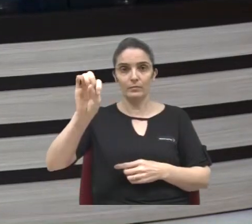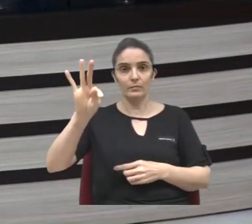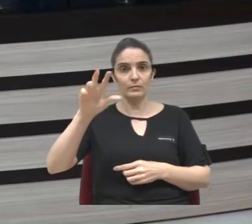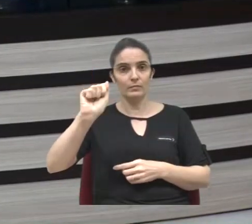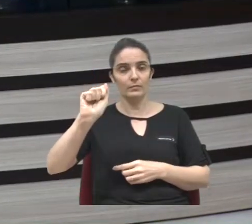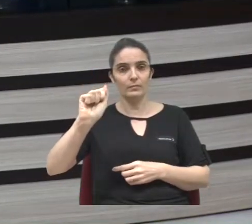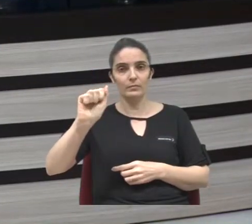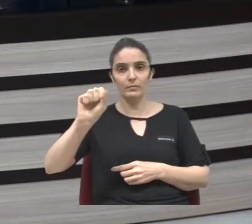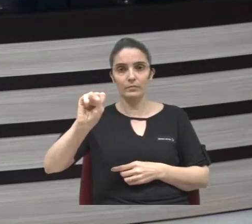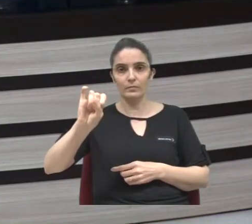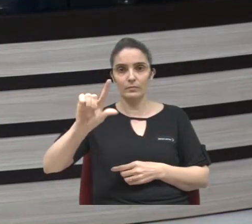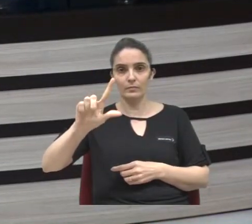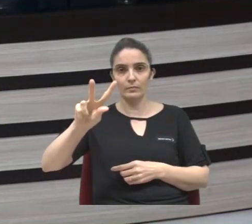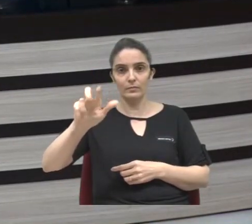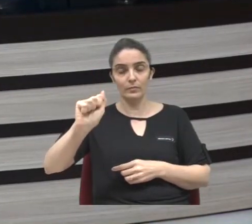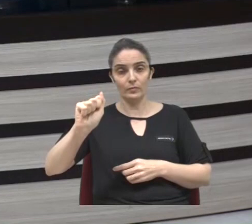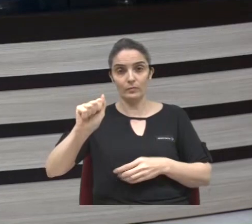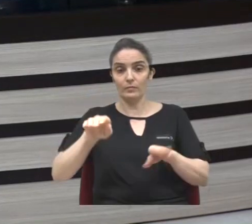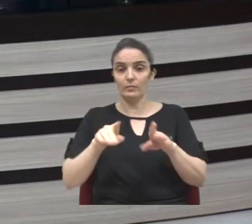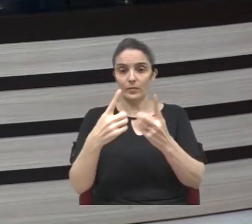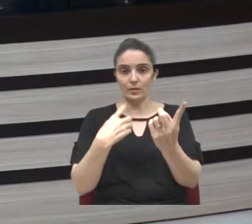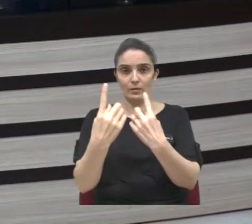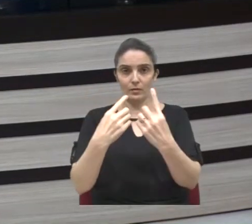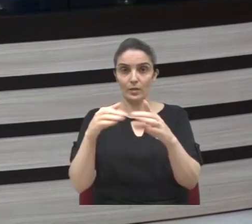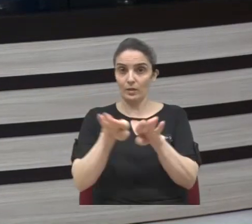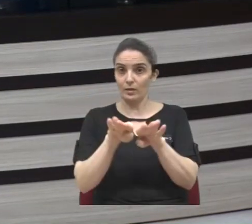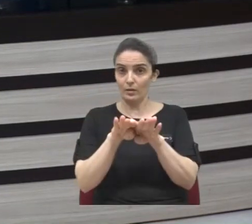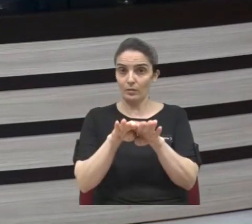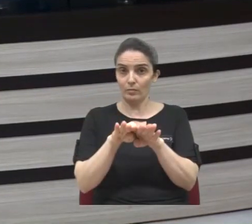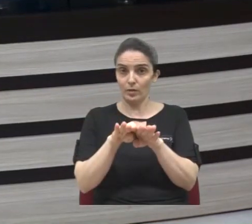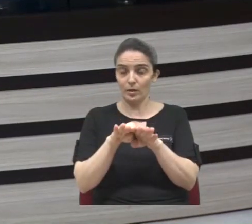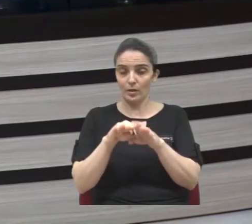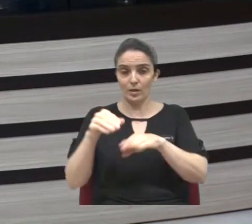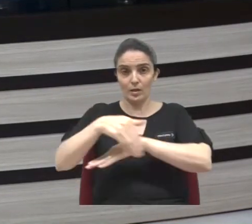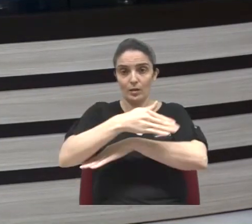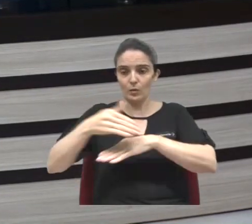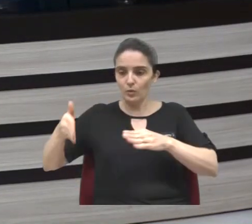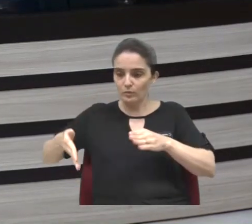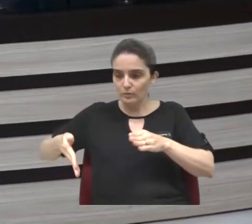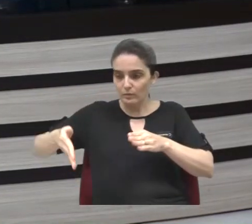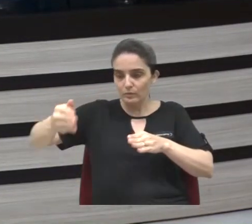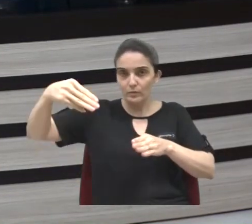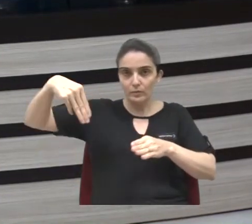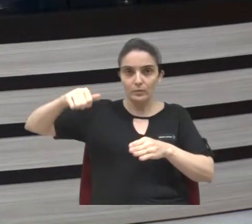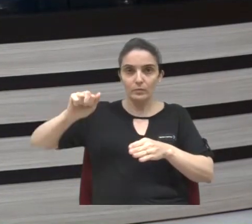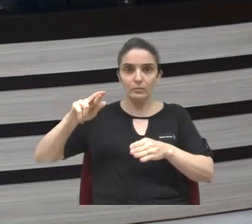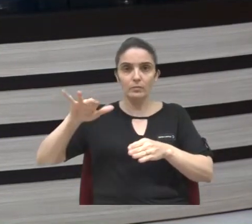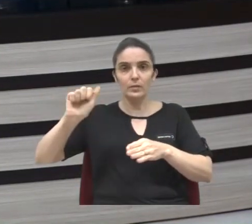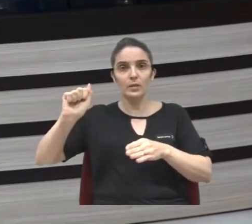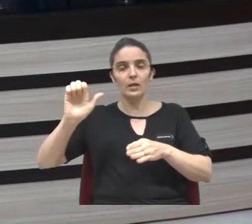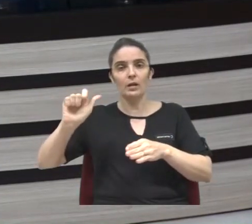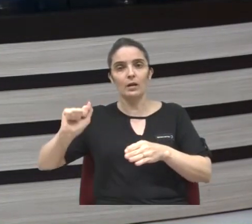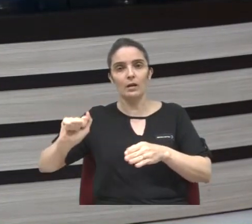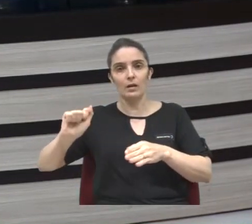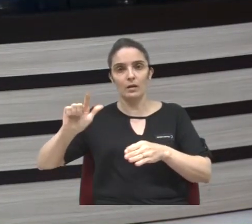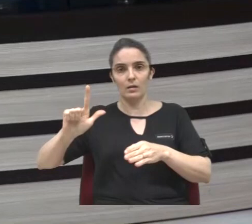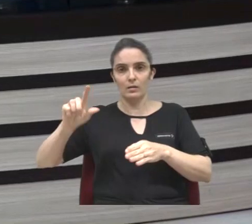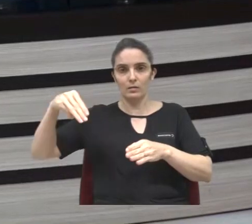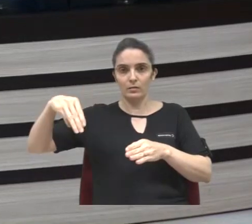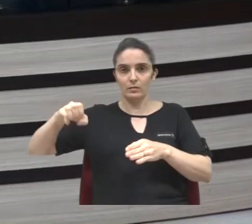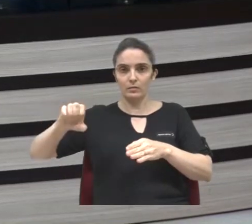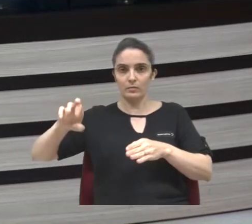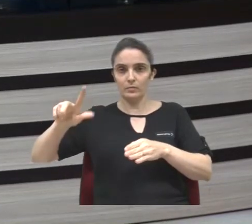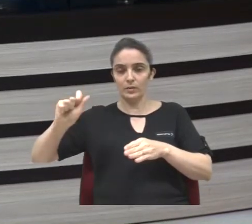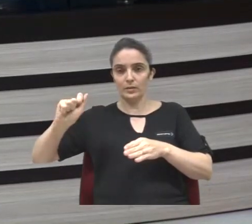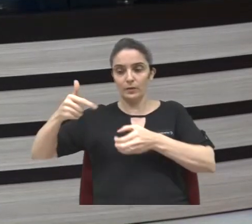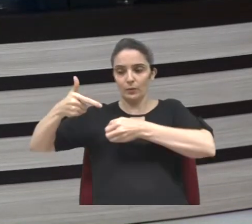ruas paralelas à Costa Silva, né? Vou citar só uma, Maria Tomeu de Almeida, que fica atrás do posto, que tem